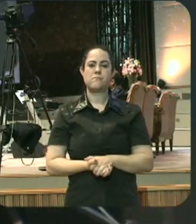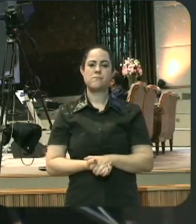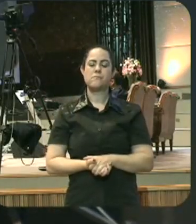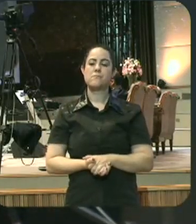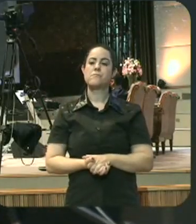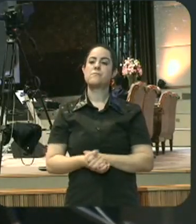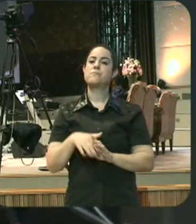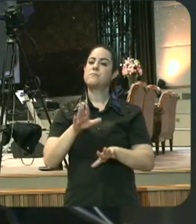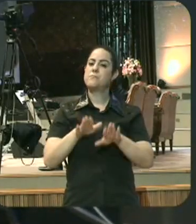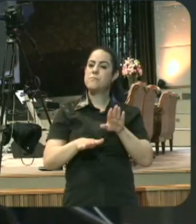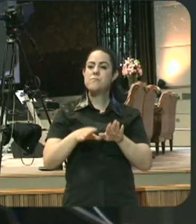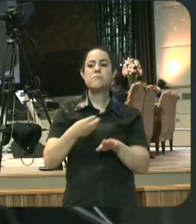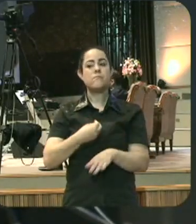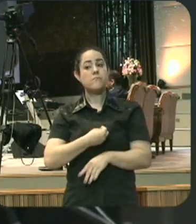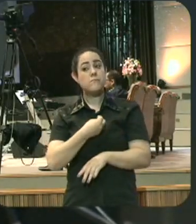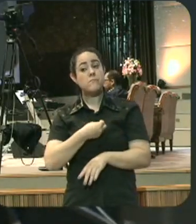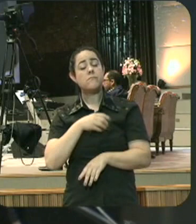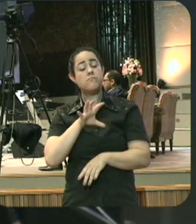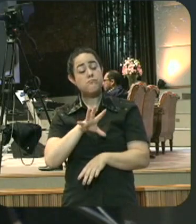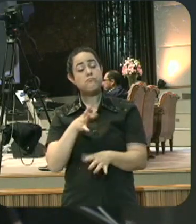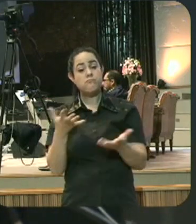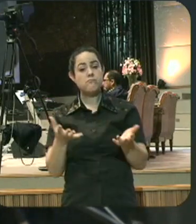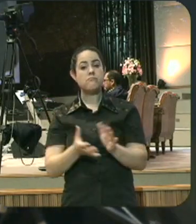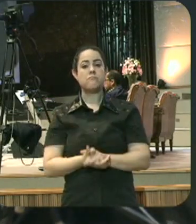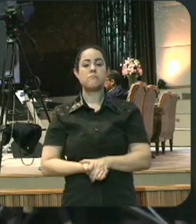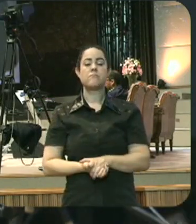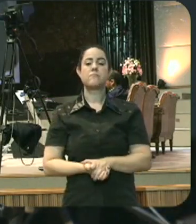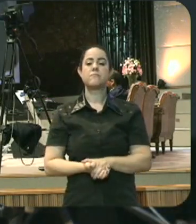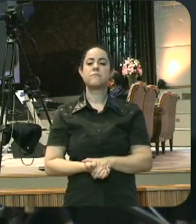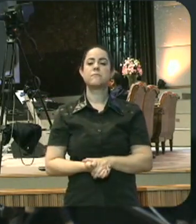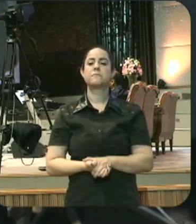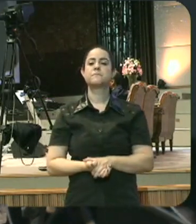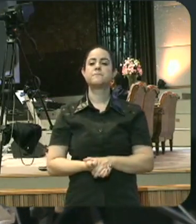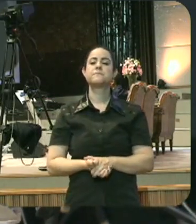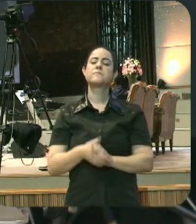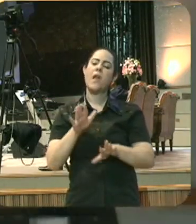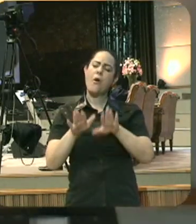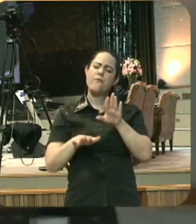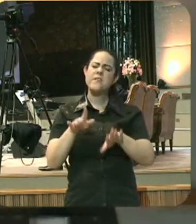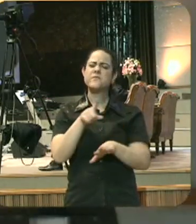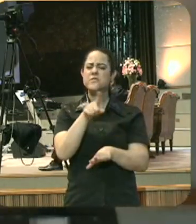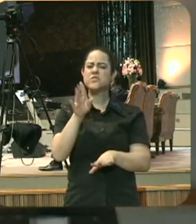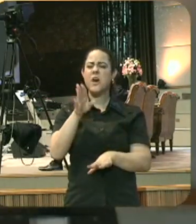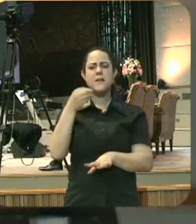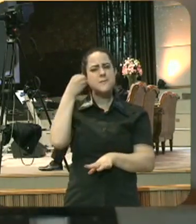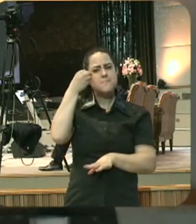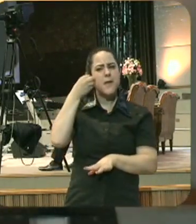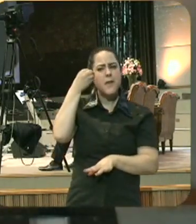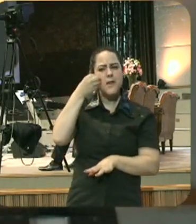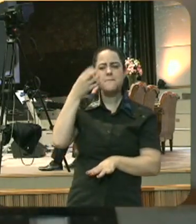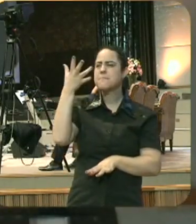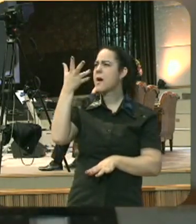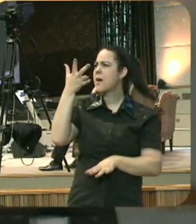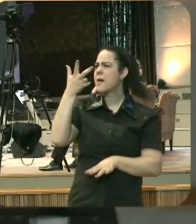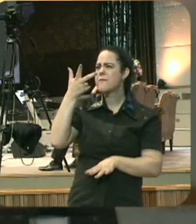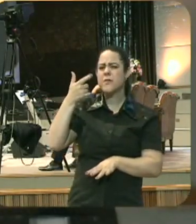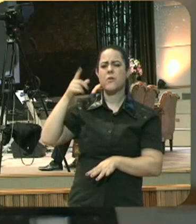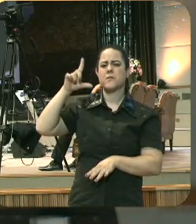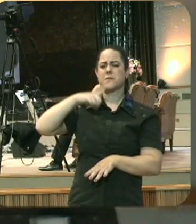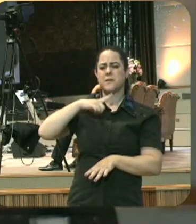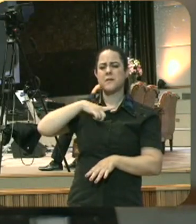E às vezes a gente vive assim, não é? Talvez você já tenha vivido uma experiência com Deus tremenda,